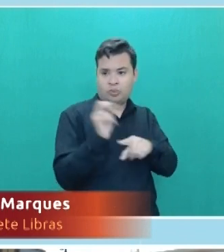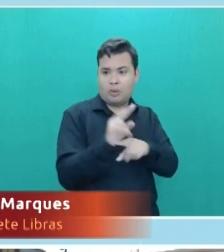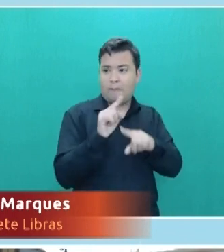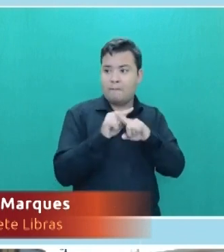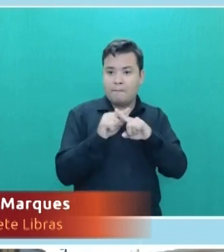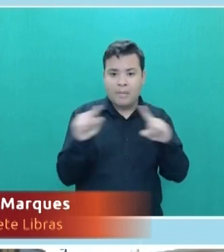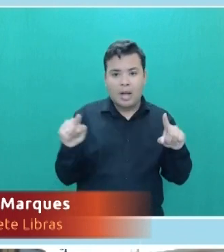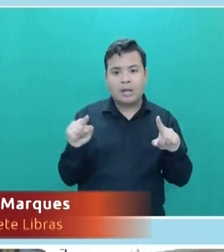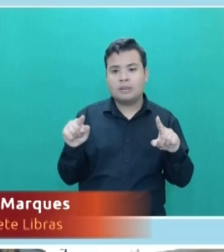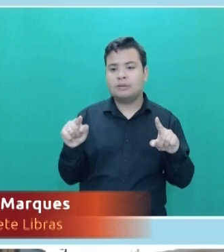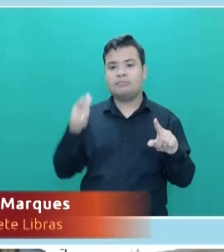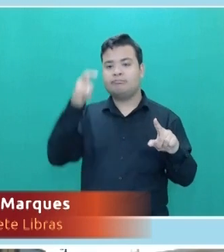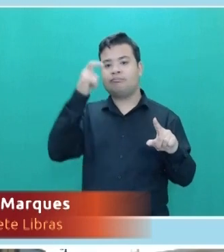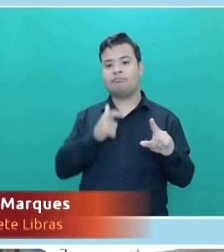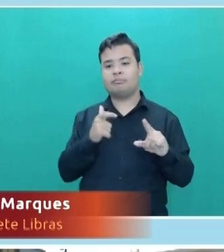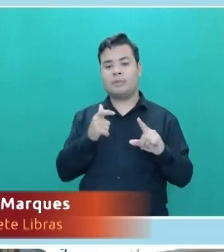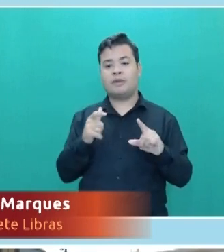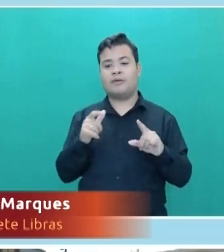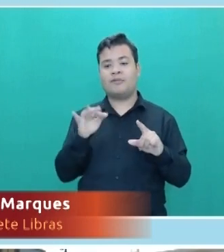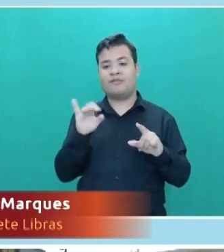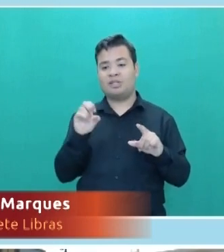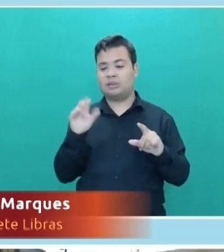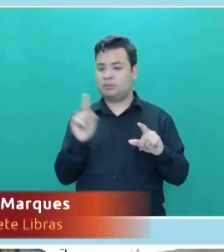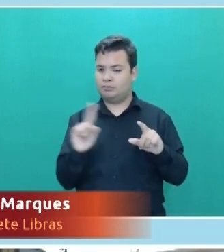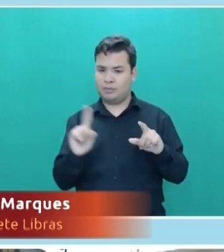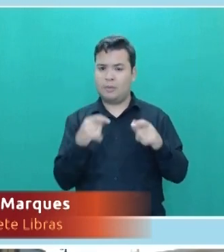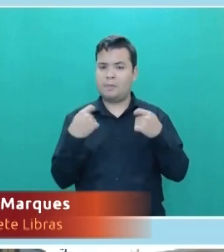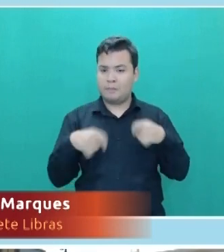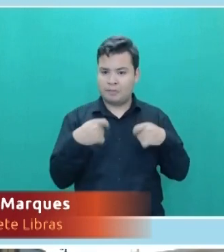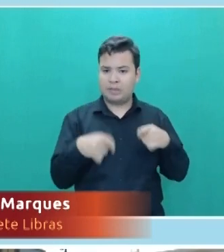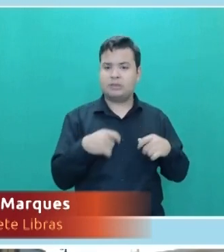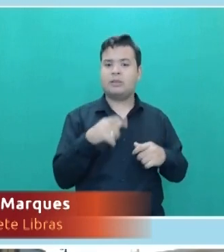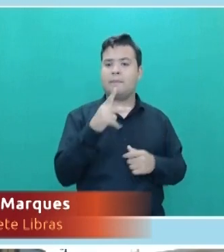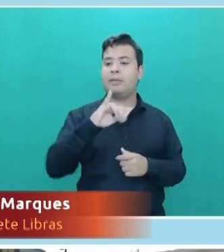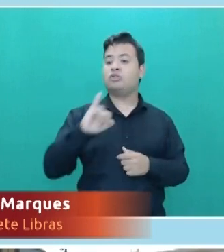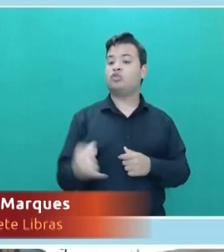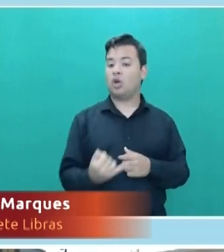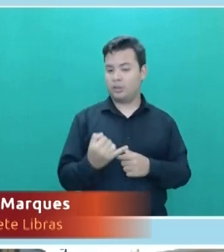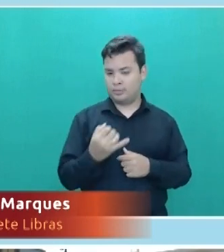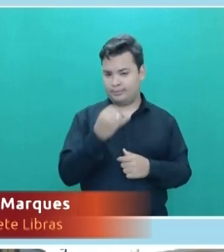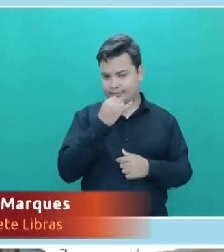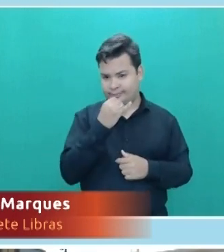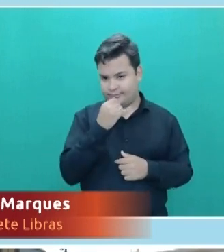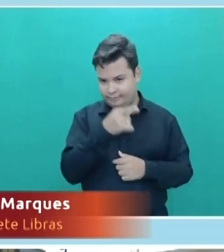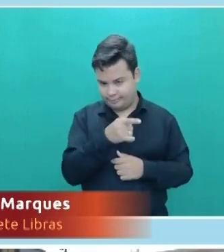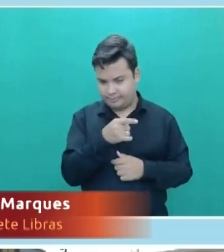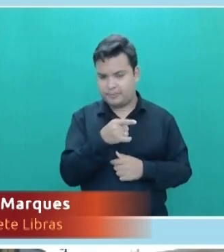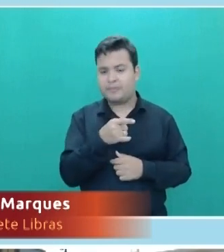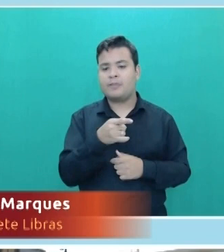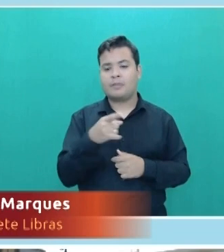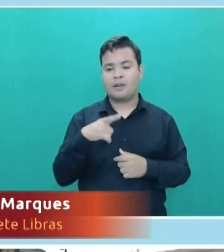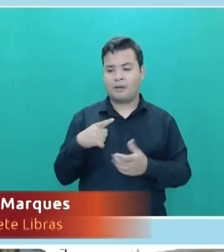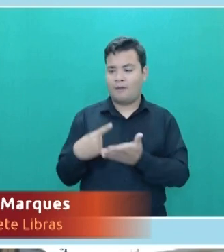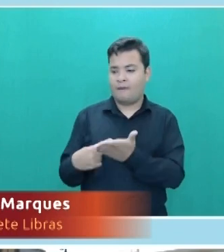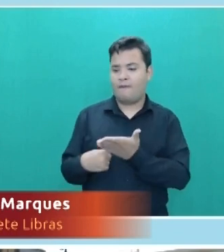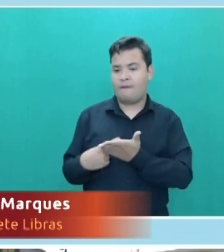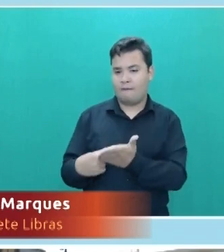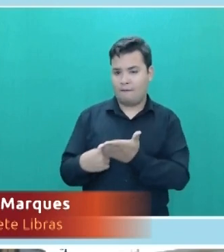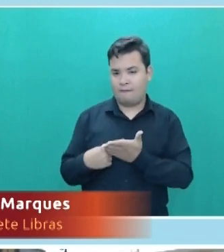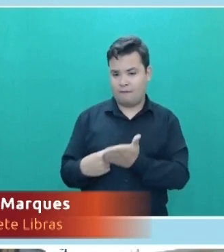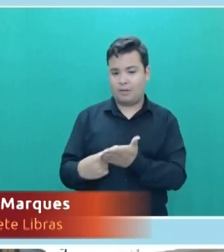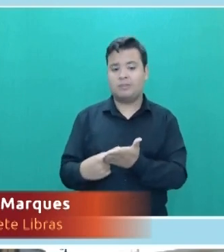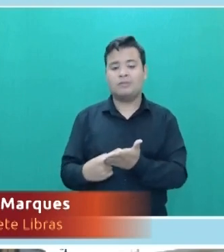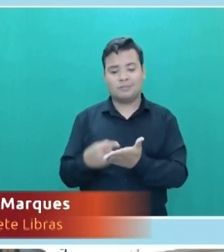exemplo, férias remuneradas, descanso remunerado, horas extras, enfim. Essa possibilidade de barganha entre o trabalhador e